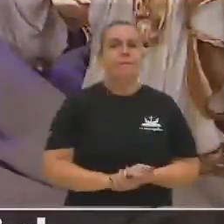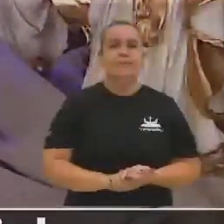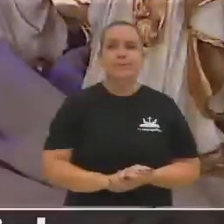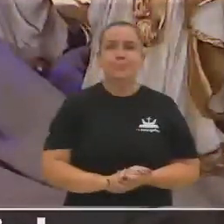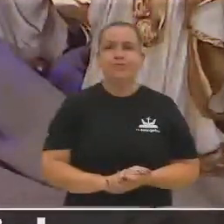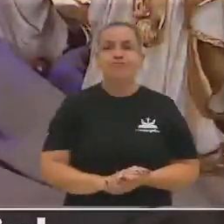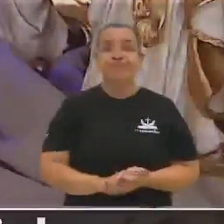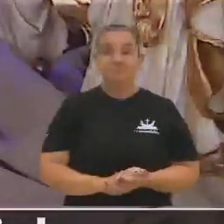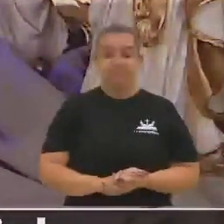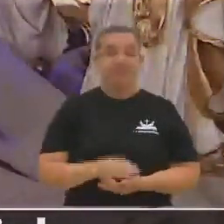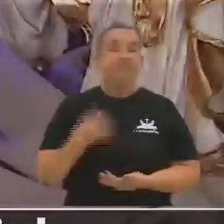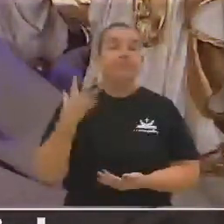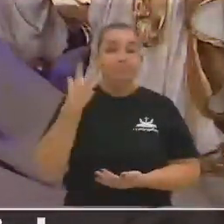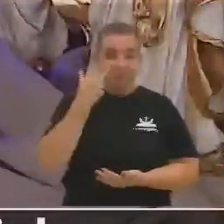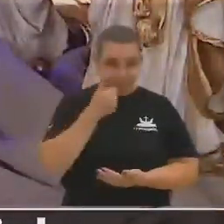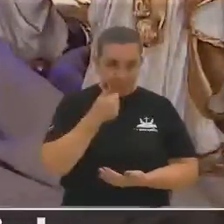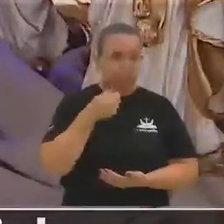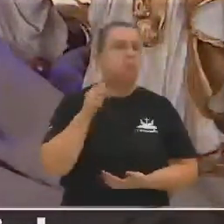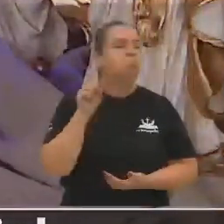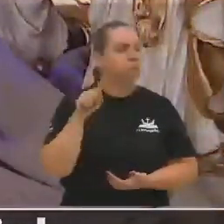por mais que seja muito lindo,